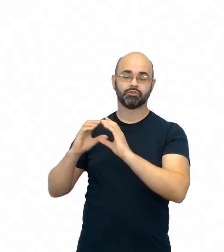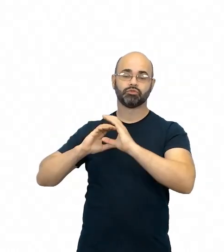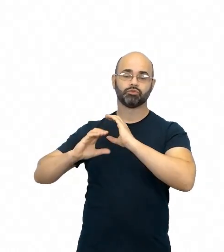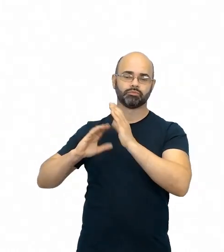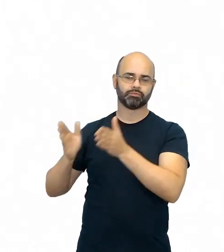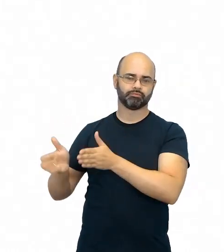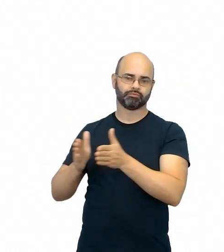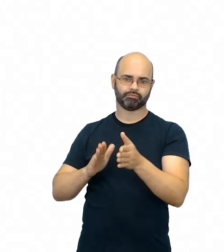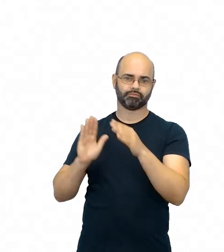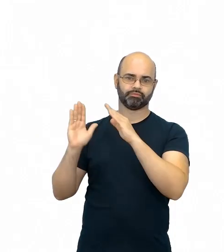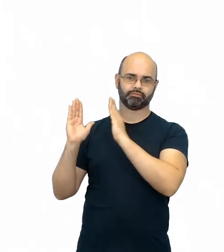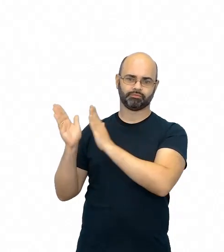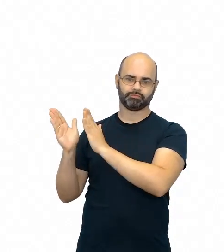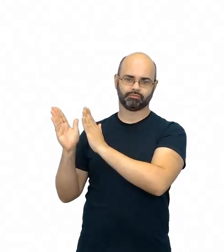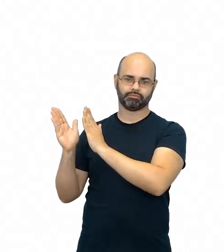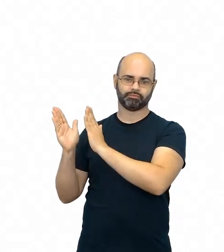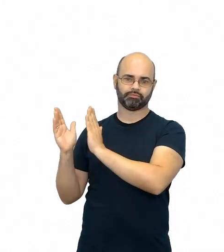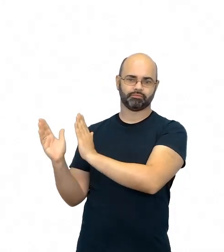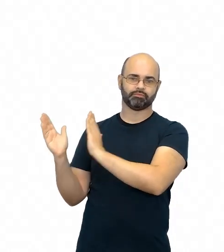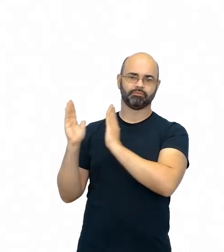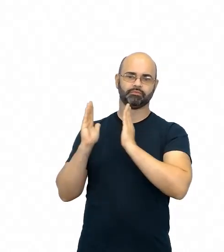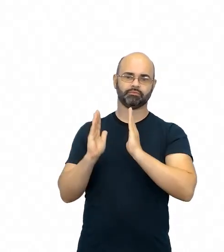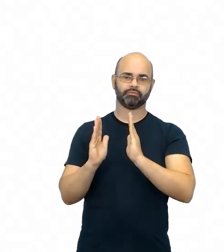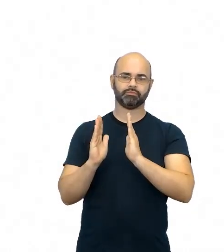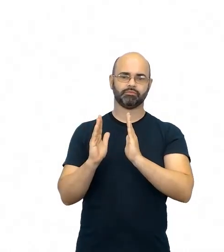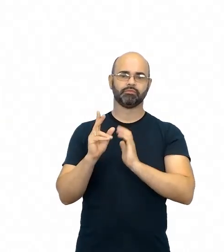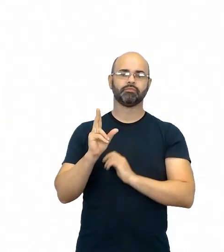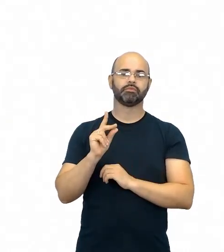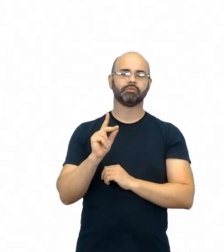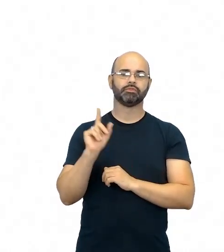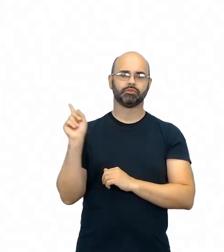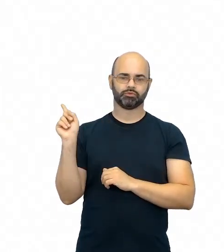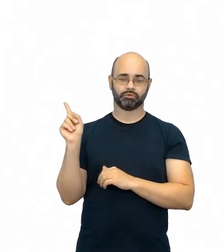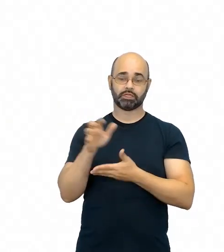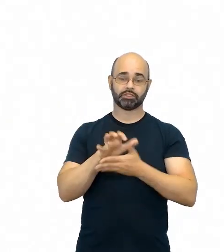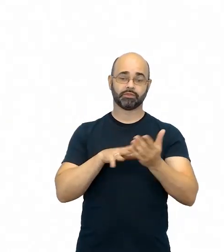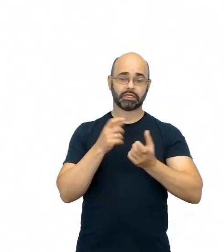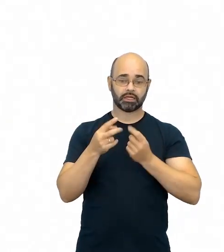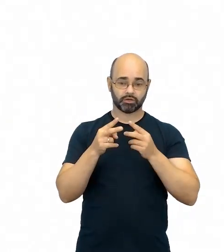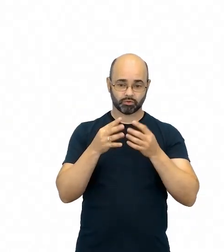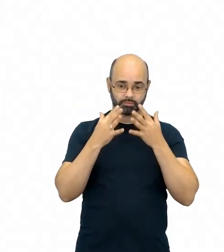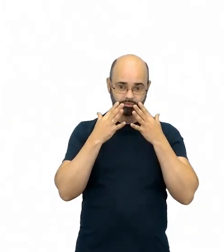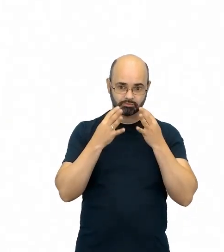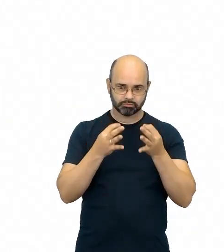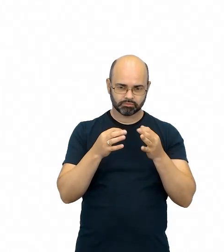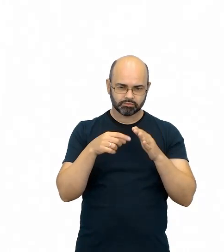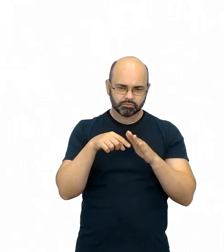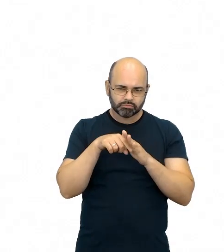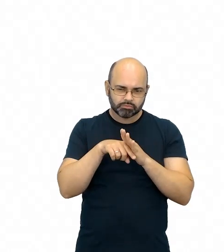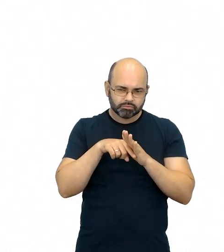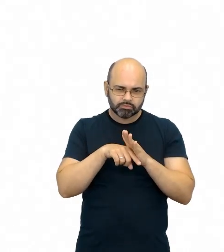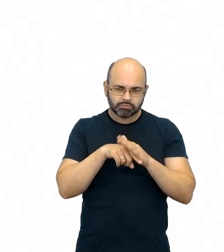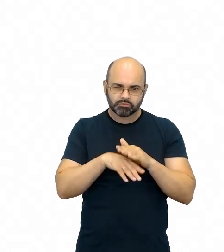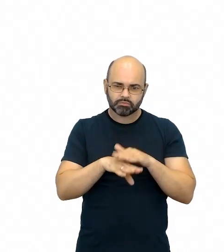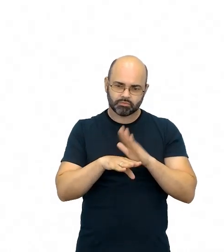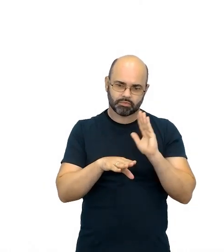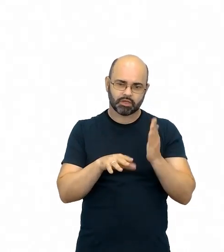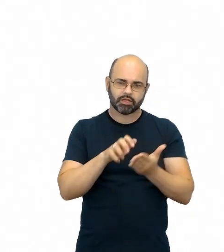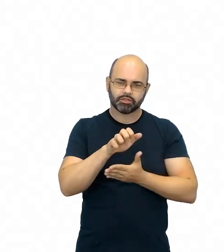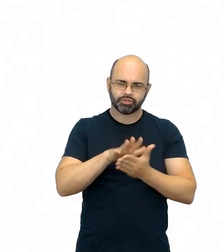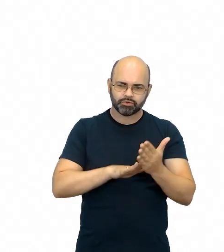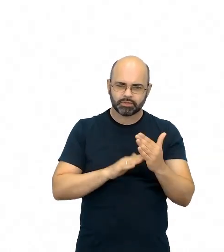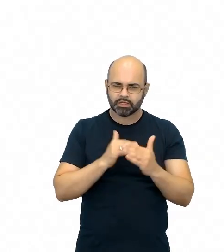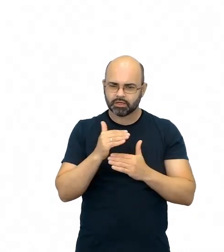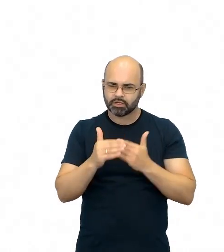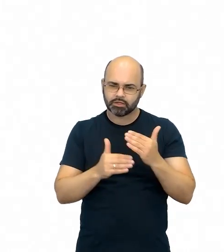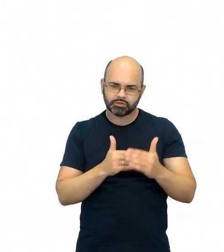No segundo momento, poremos uma lupa em algumas atividades, a fim de compreender como elas promovem